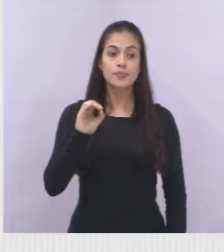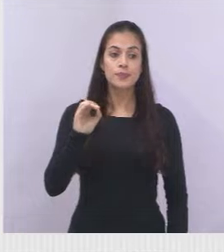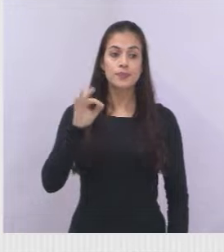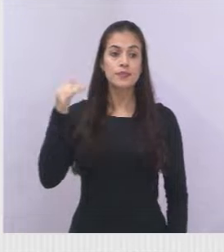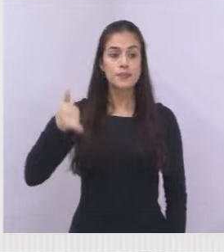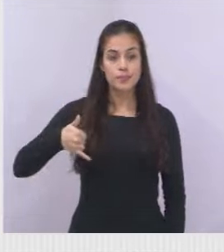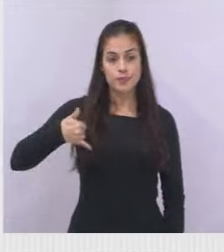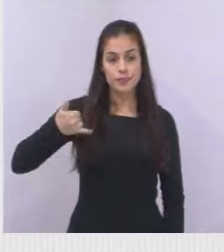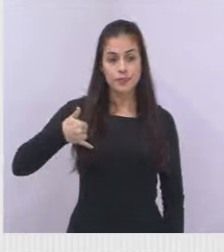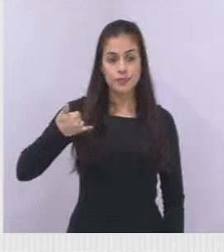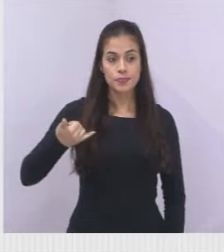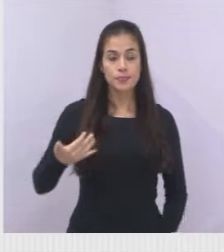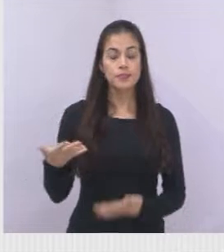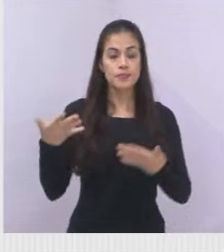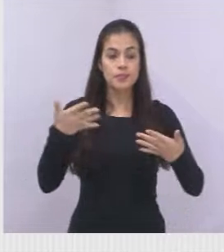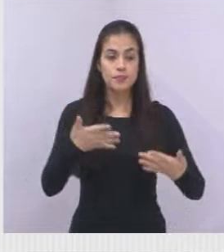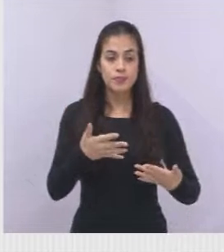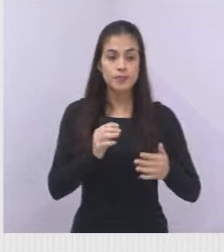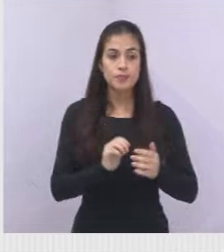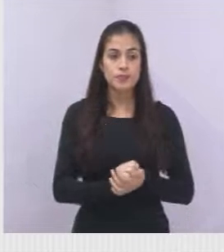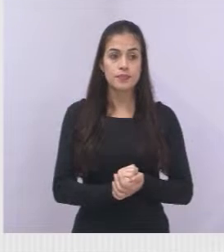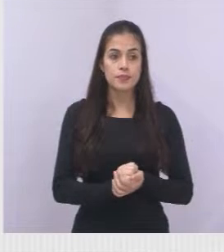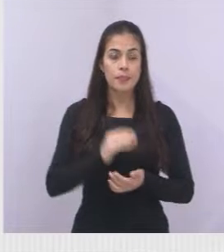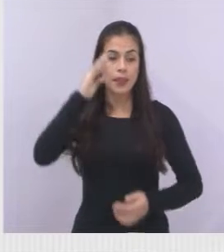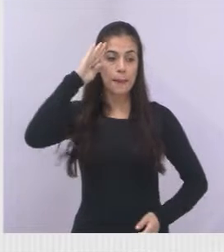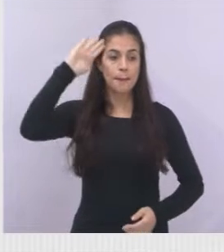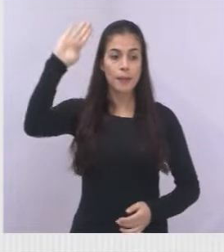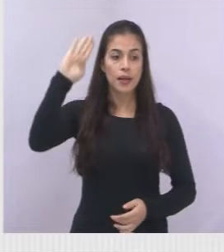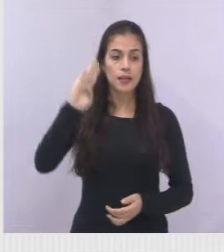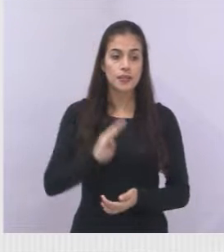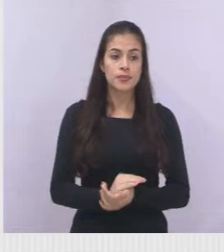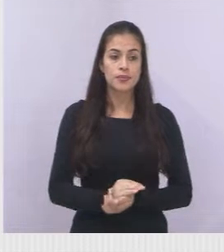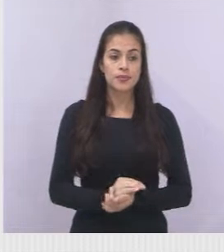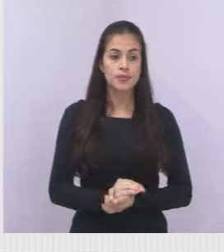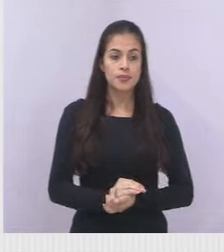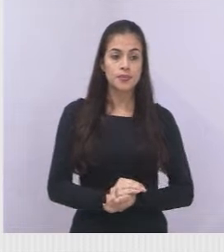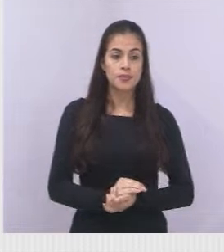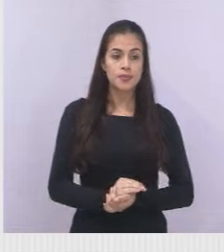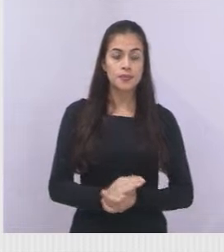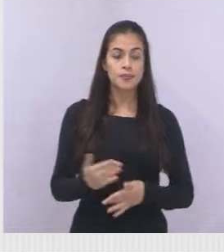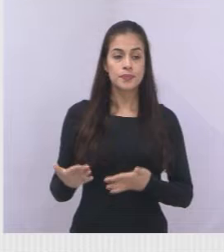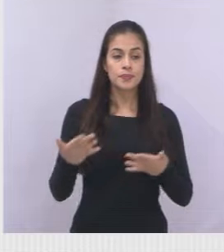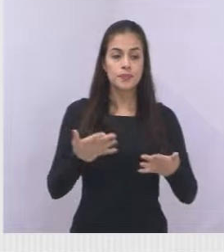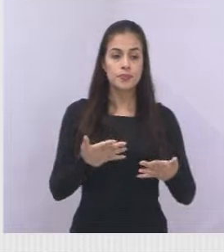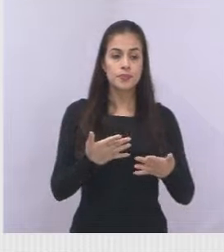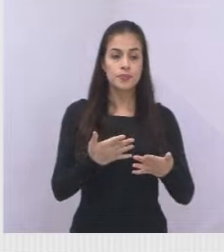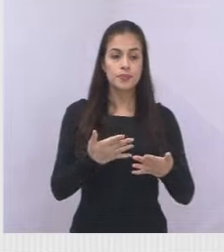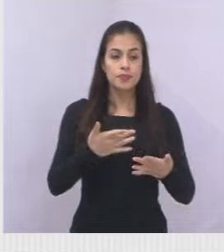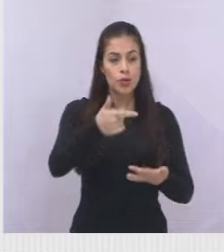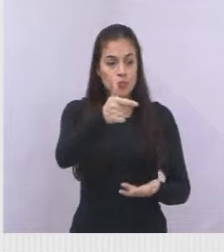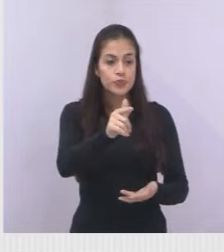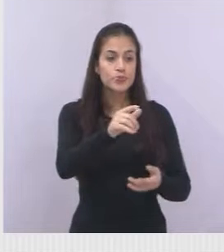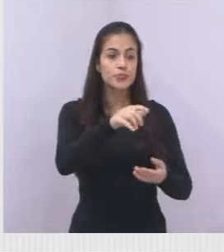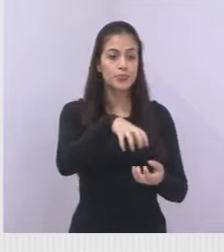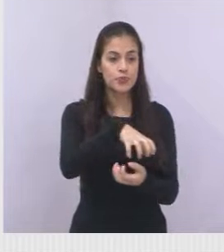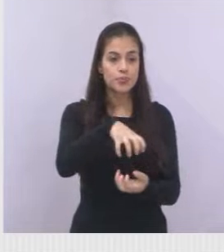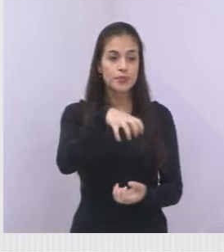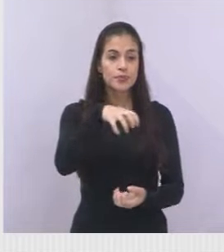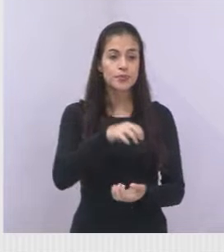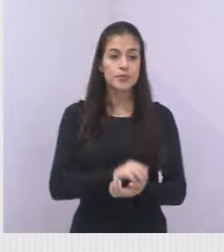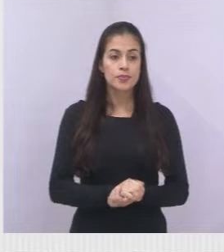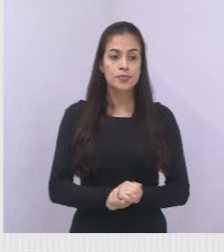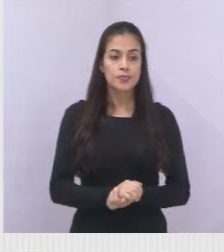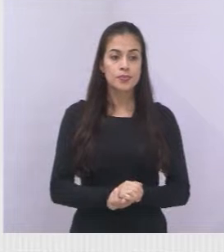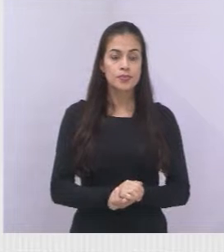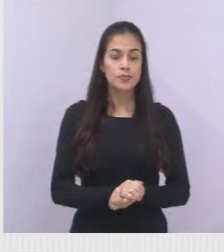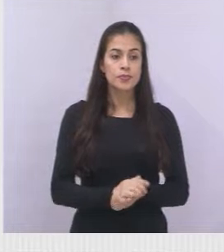atendendo suas necessidades, sempre preferencialmente em relação aos demais idosos, de